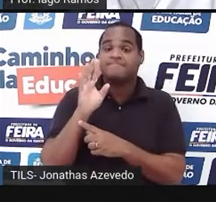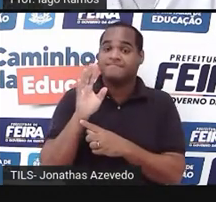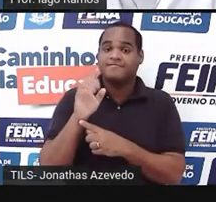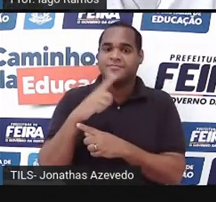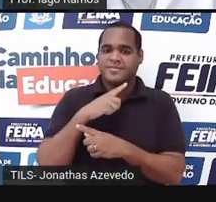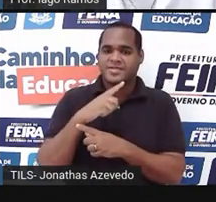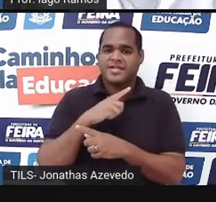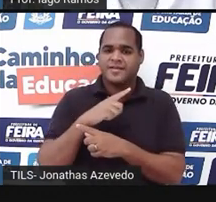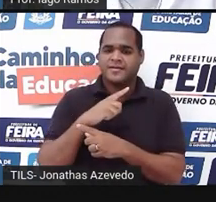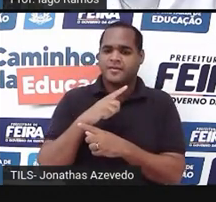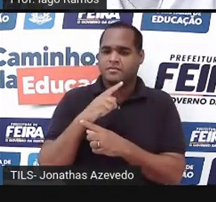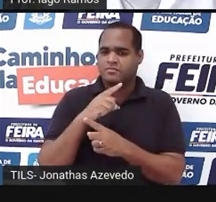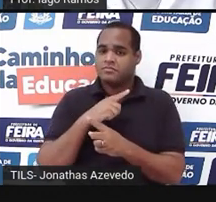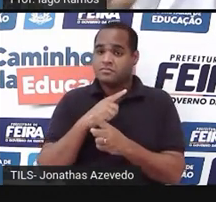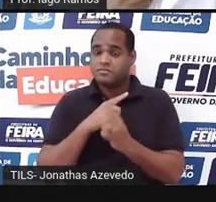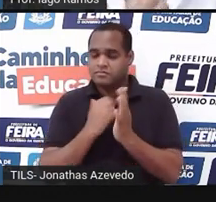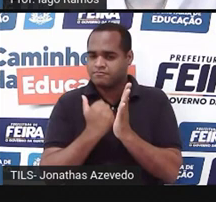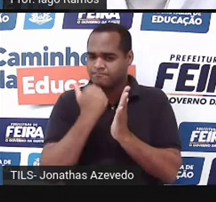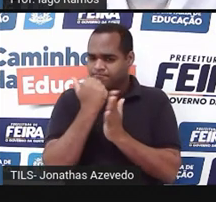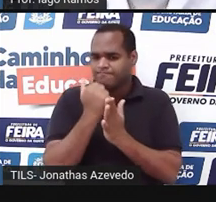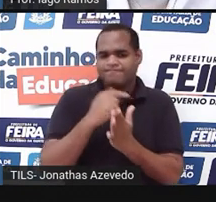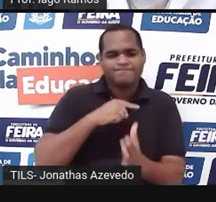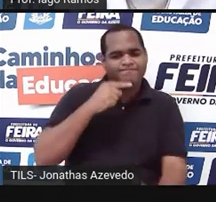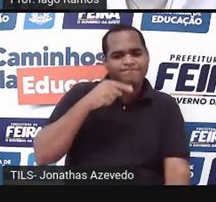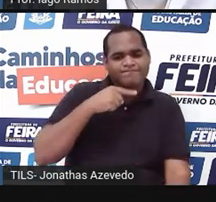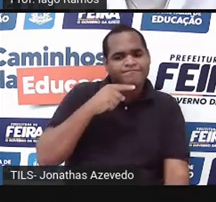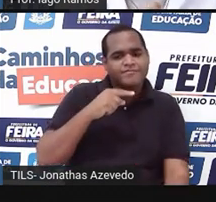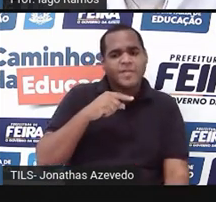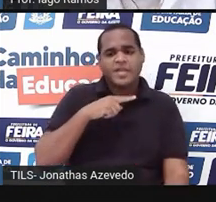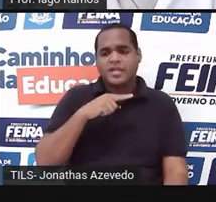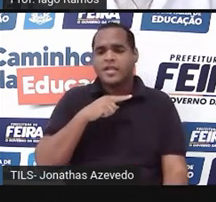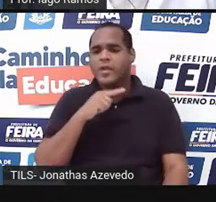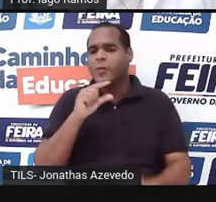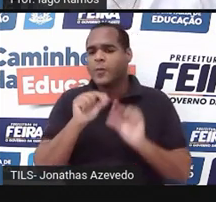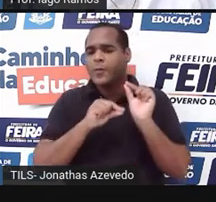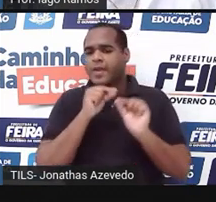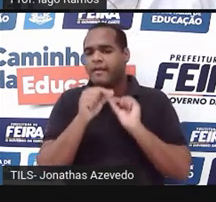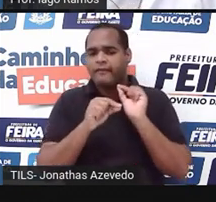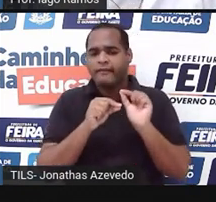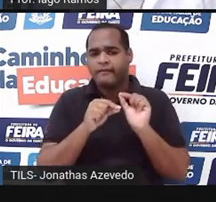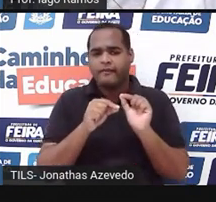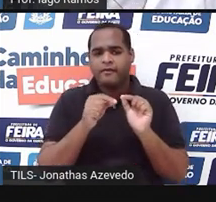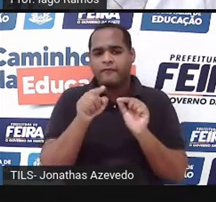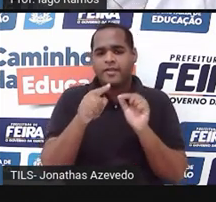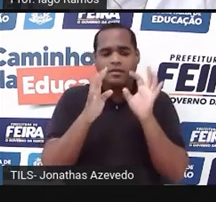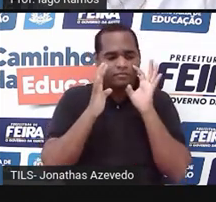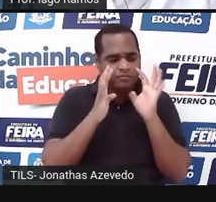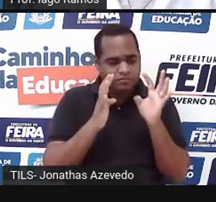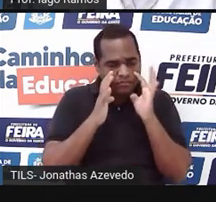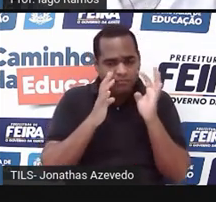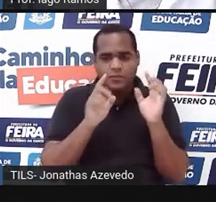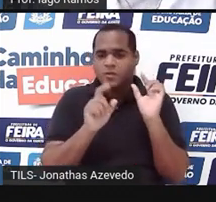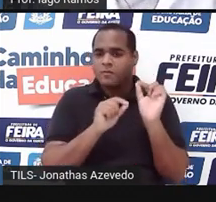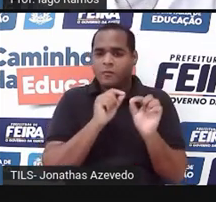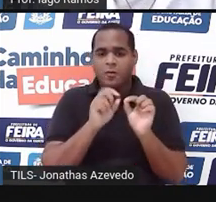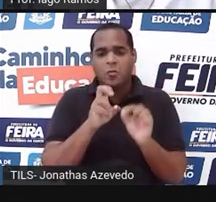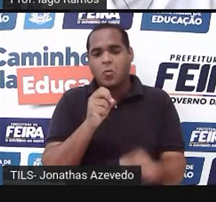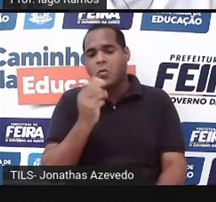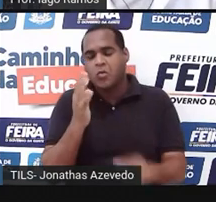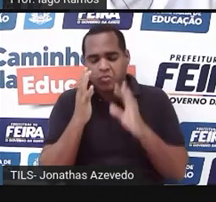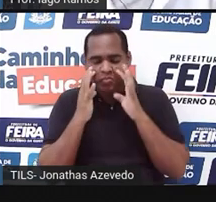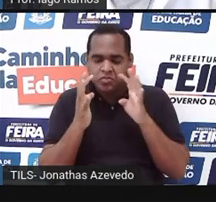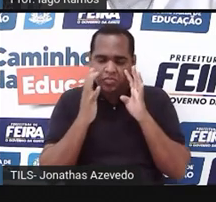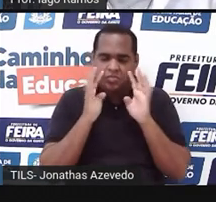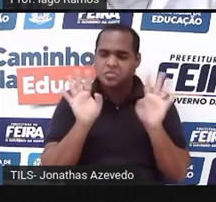onde é que tá mais a sua dúvida onde é que você tá tendo menos dúvida onde é que você precisa prestar mais atenção ou prestar